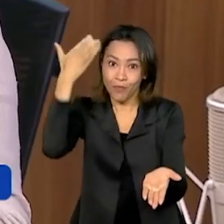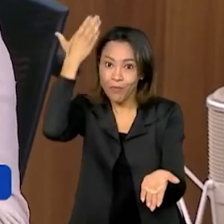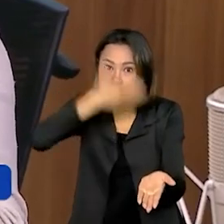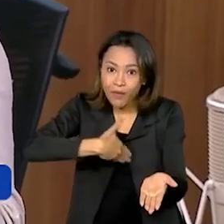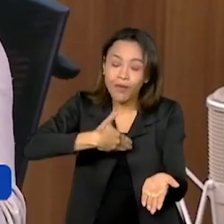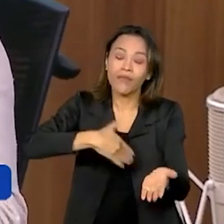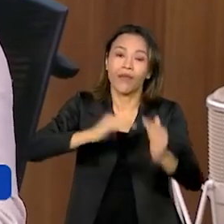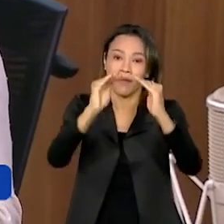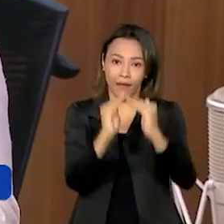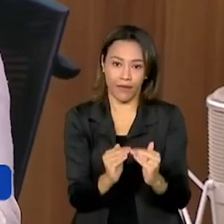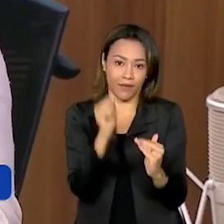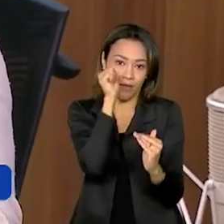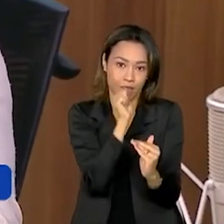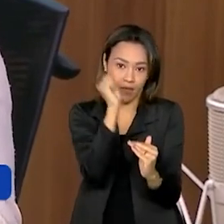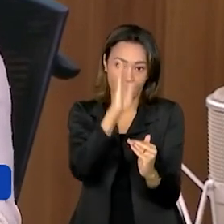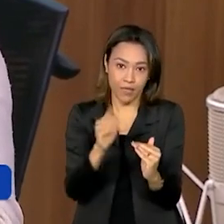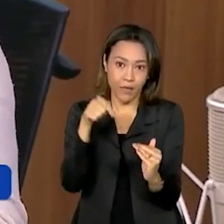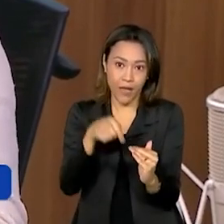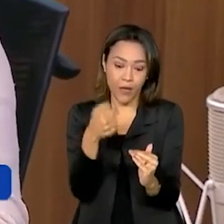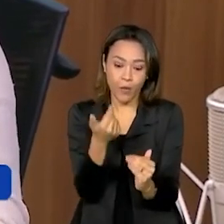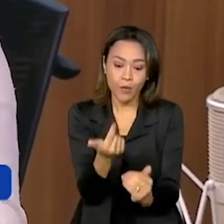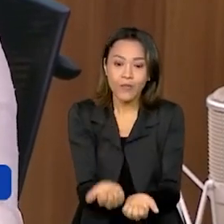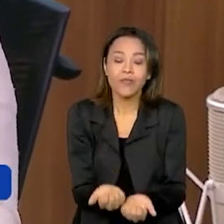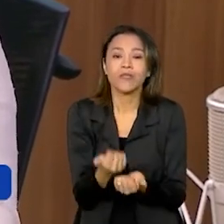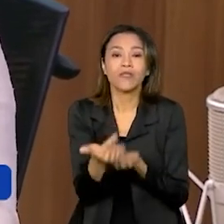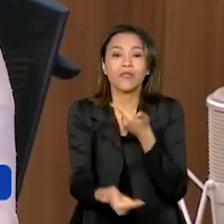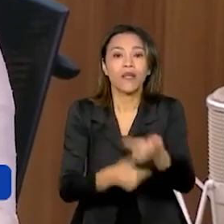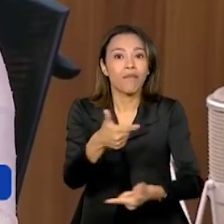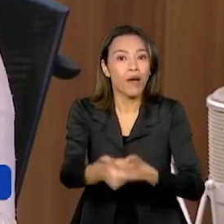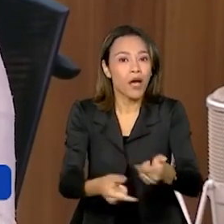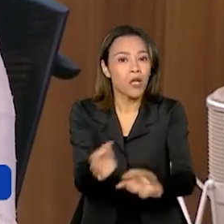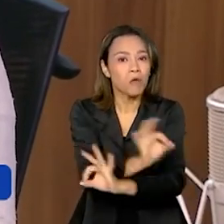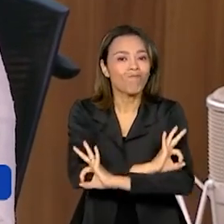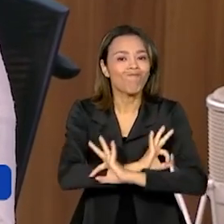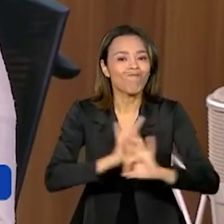Casa da Mulher Brasileira é um serviço eficiente e traz resultados. Sem dúvida nenhuma.